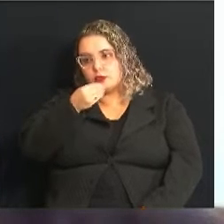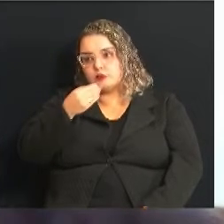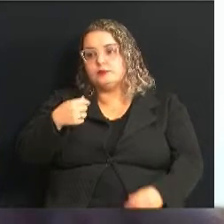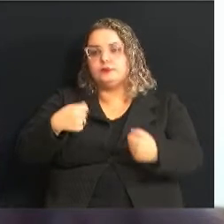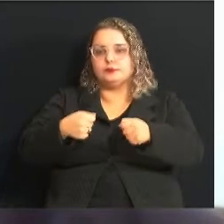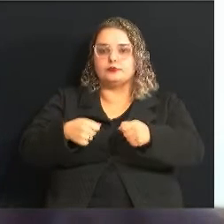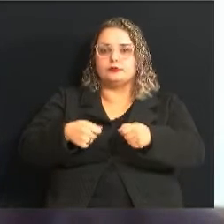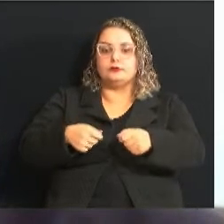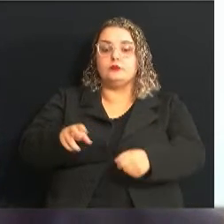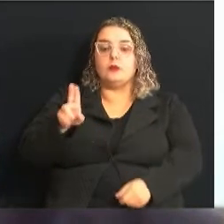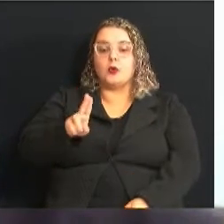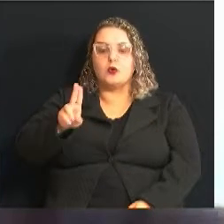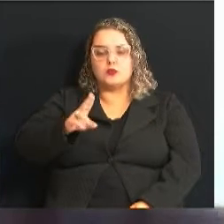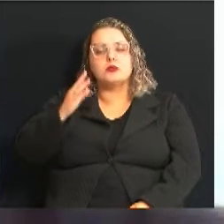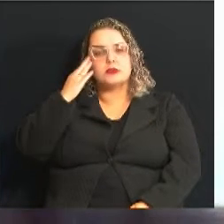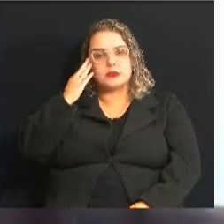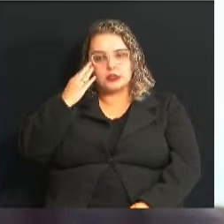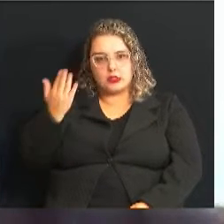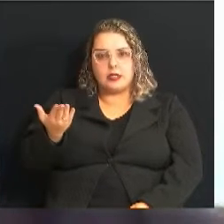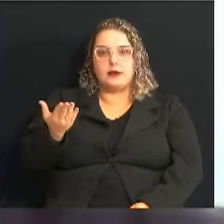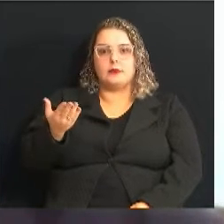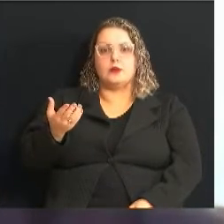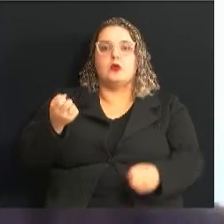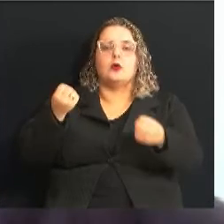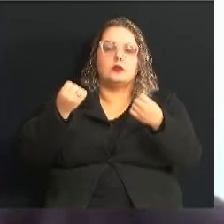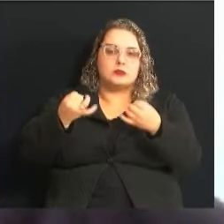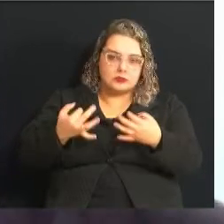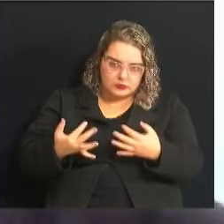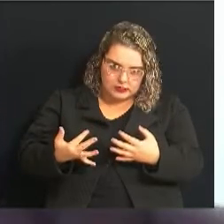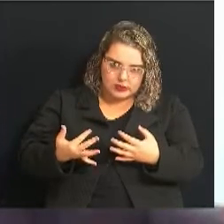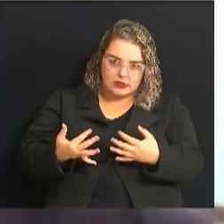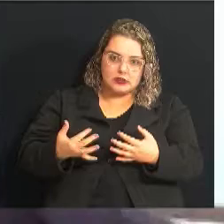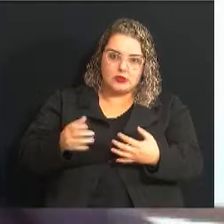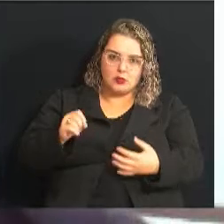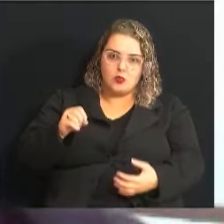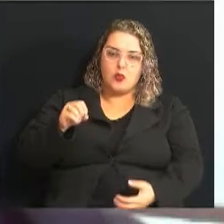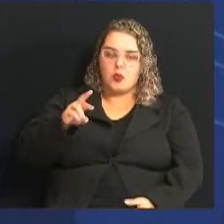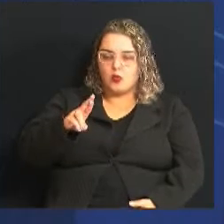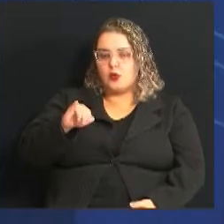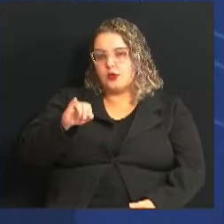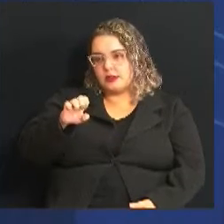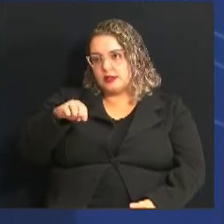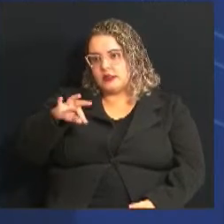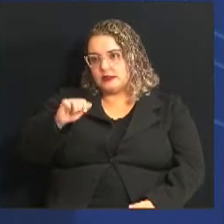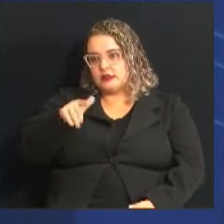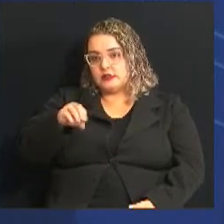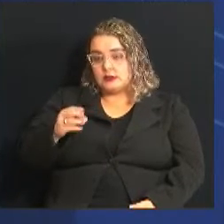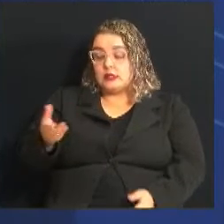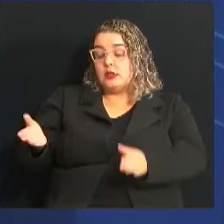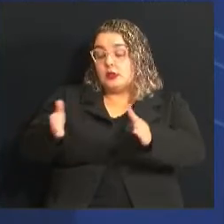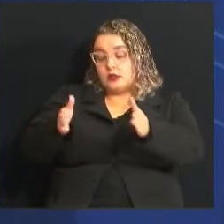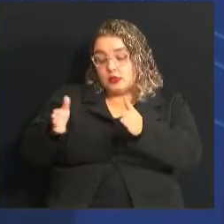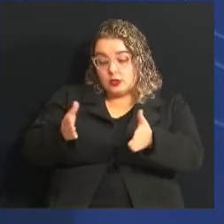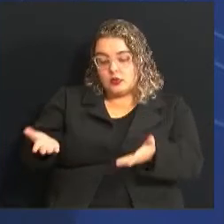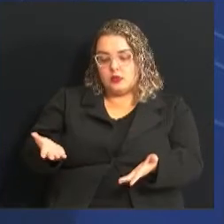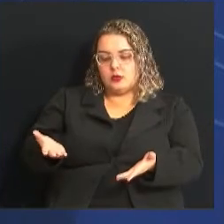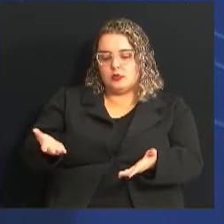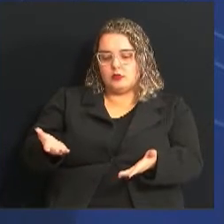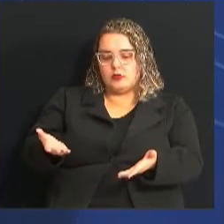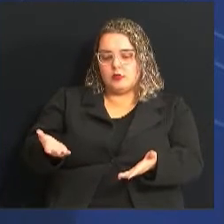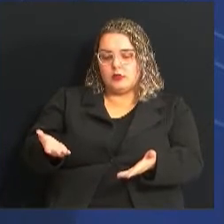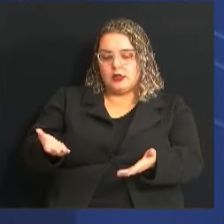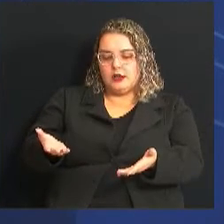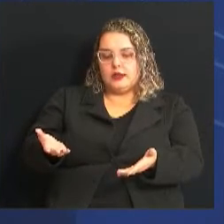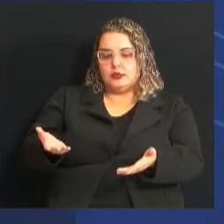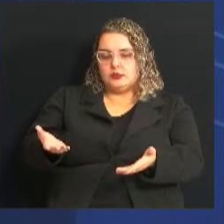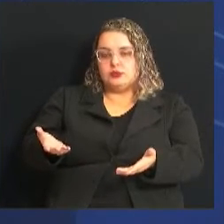saber usá-lo, tem que ser usado com orientação. Ô, Raul, essa é uma época que as pessoas pegam, de fato, né,